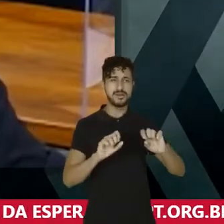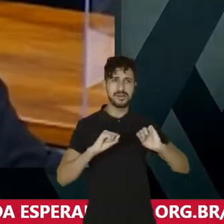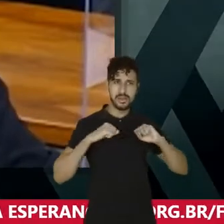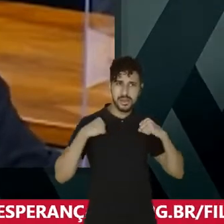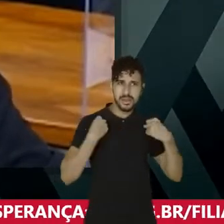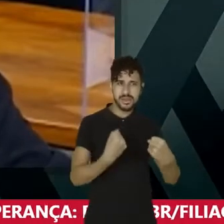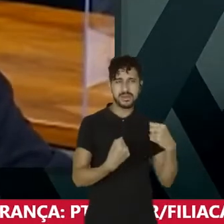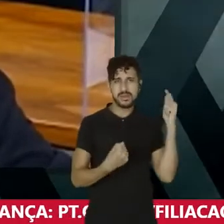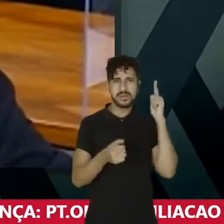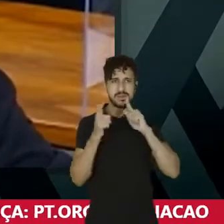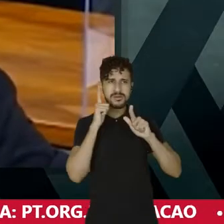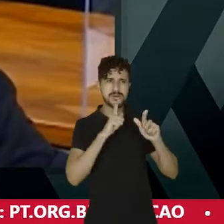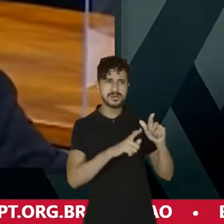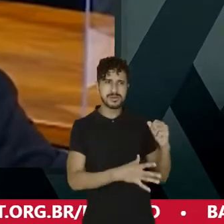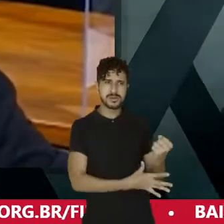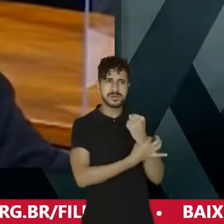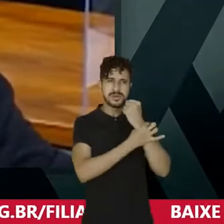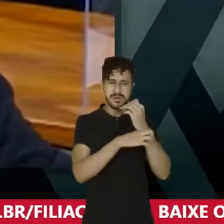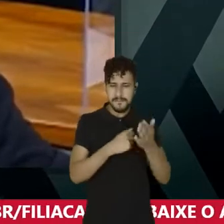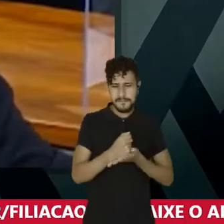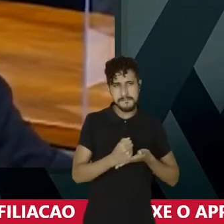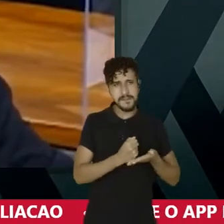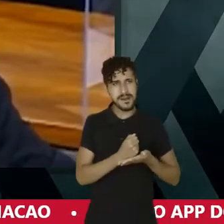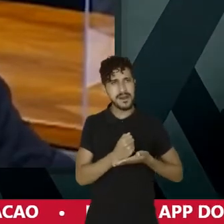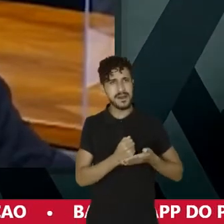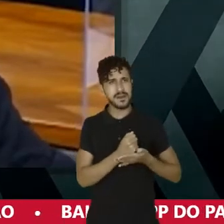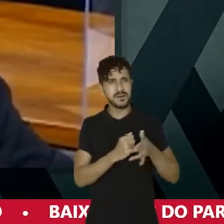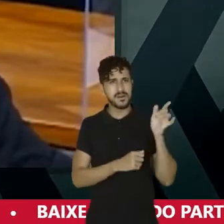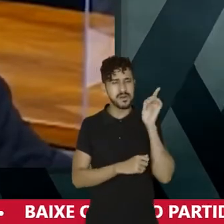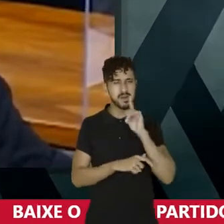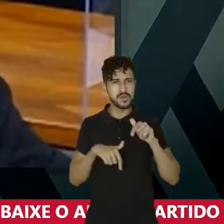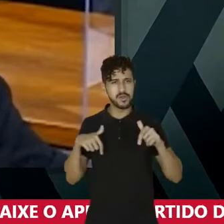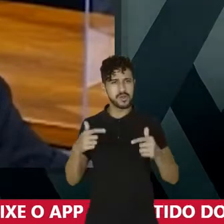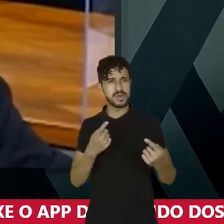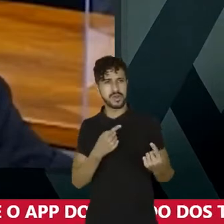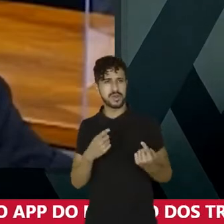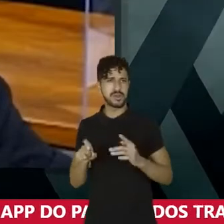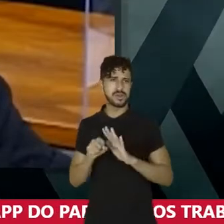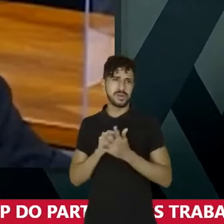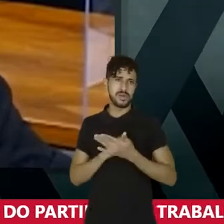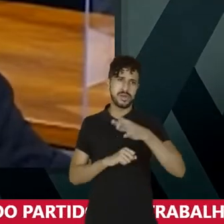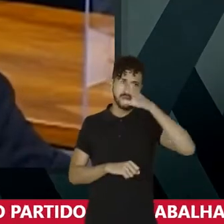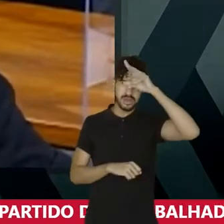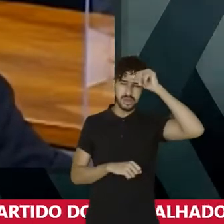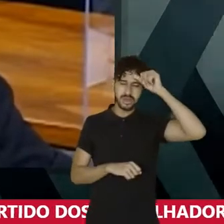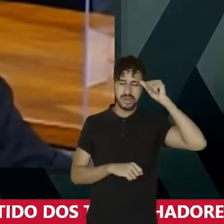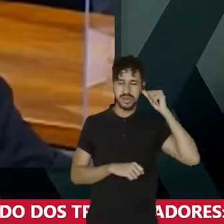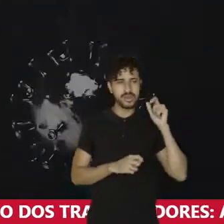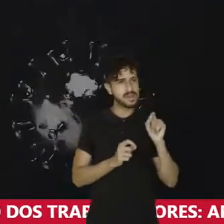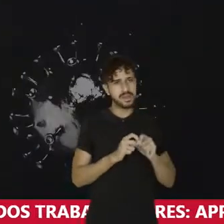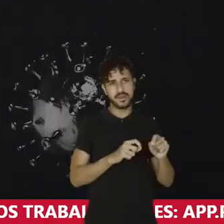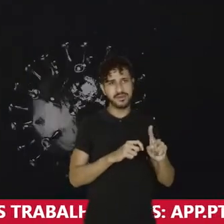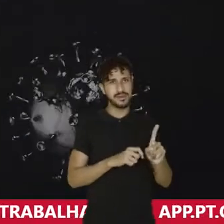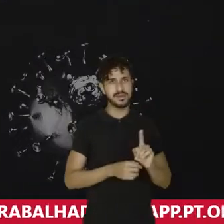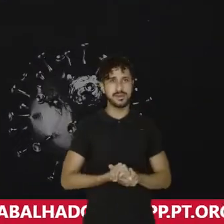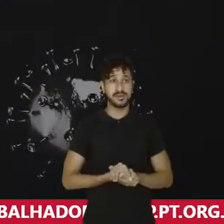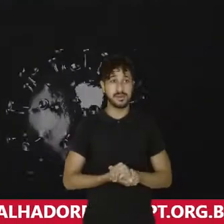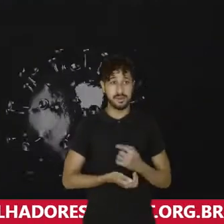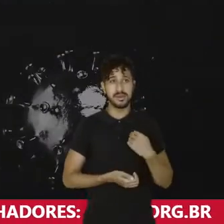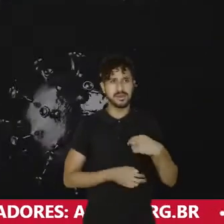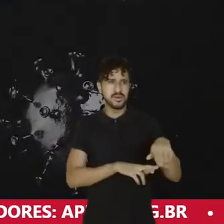esforços para garantir o mínimo necessário para o enfrentamento a pandemia em Manaus não foi feito